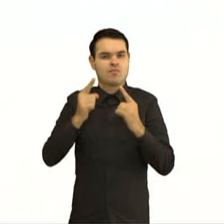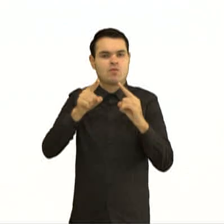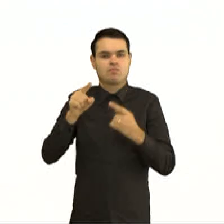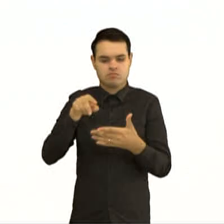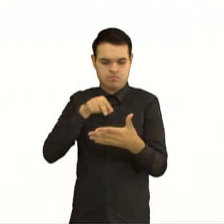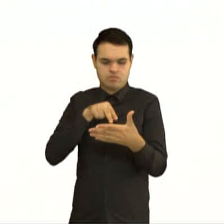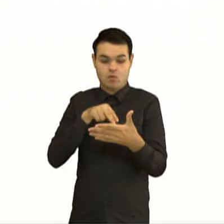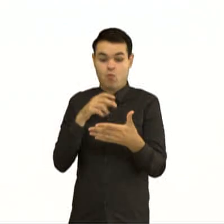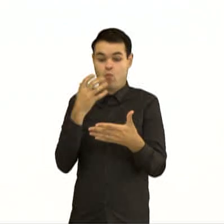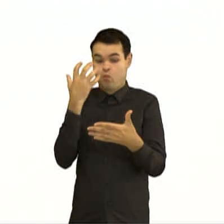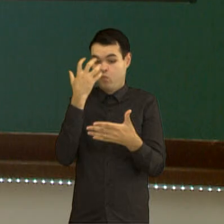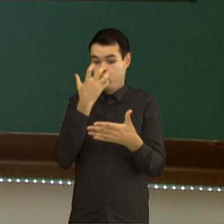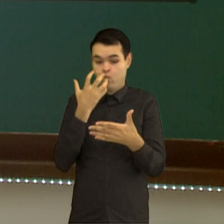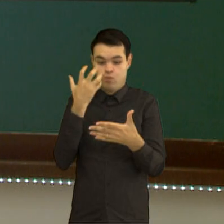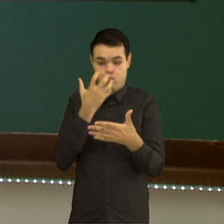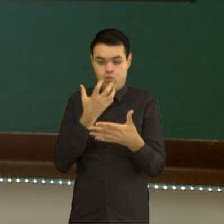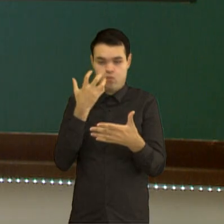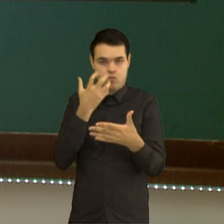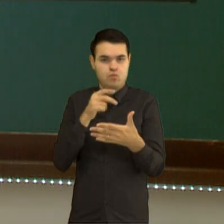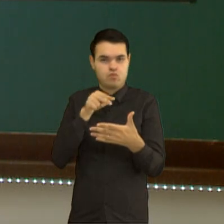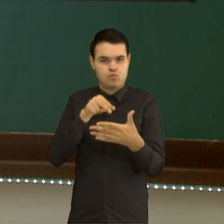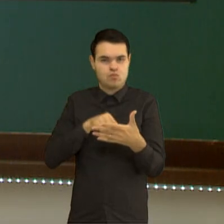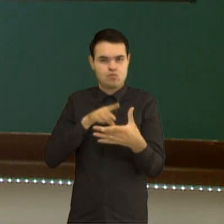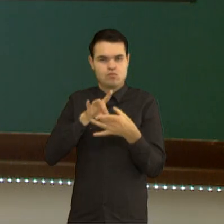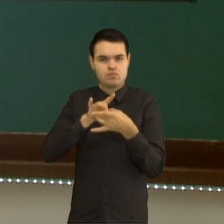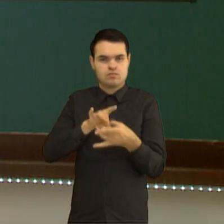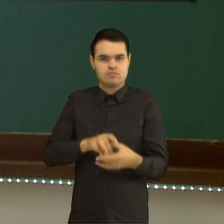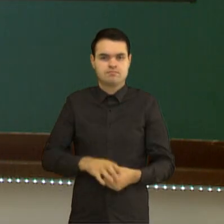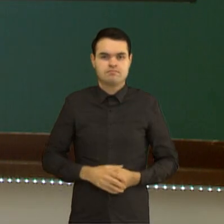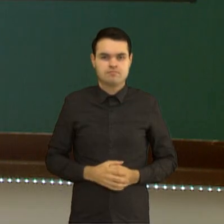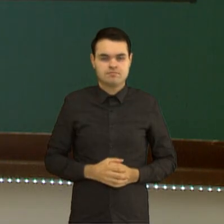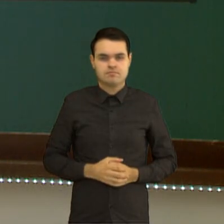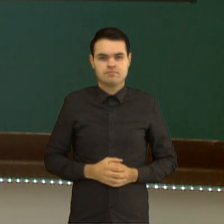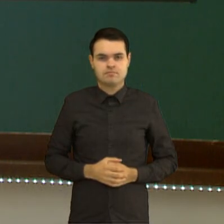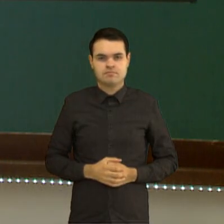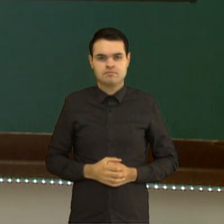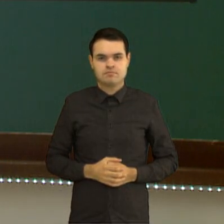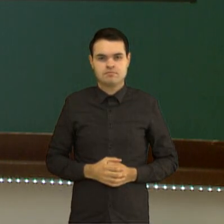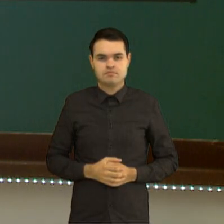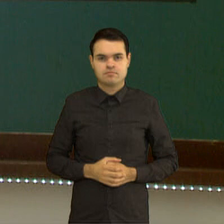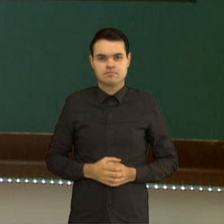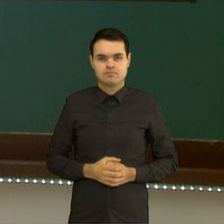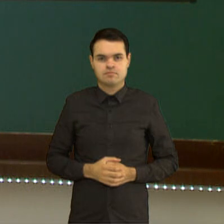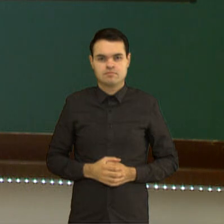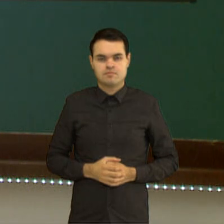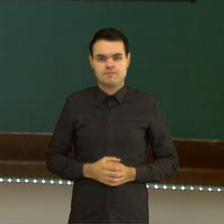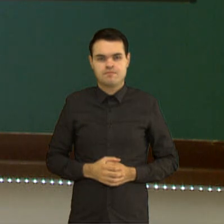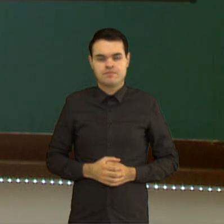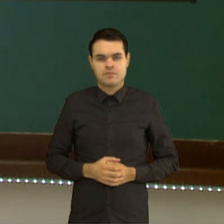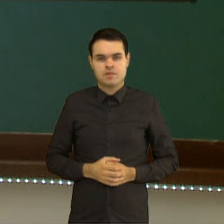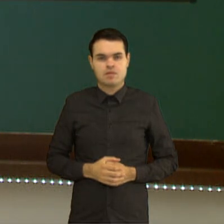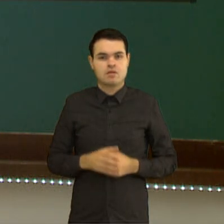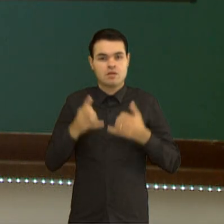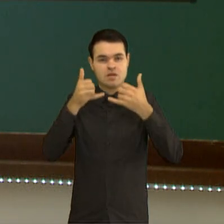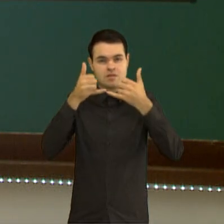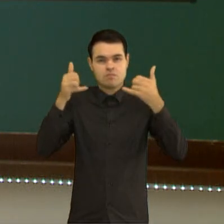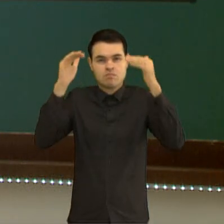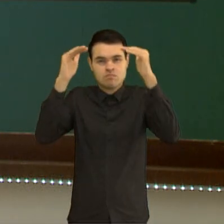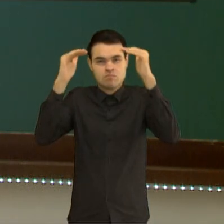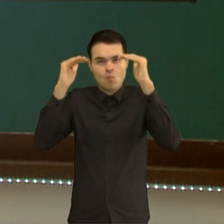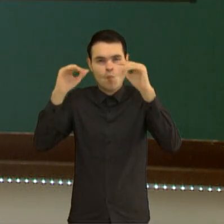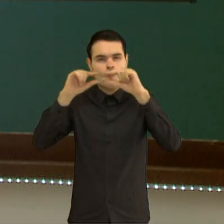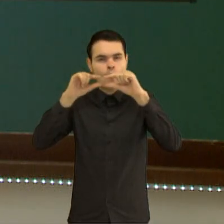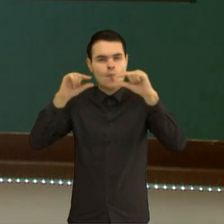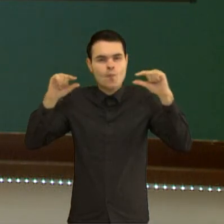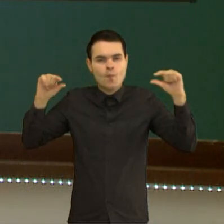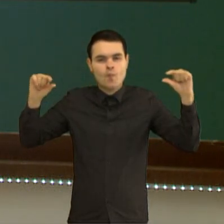leitor seja levado a ler o conteúdo da notícia. A linha fina ou subtítulo é o texto que vem logo abaixo